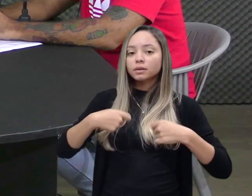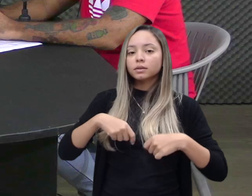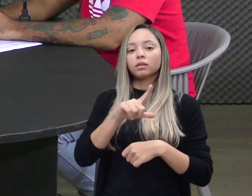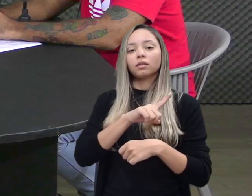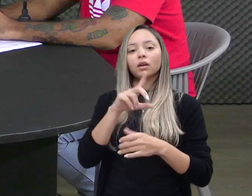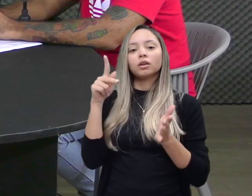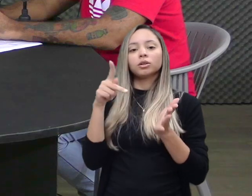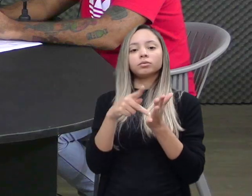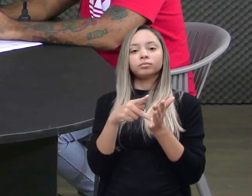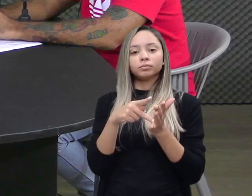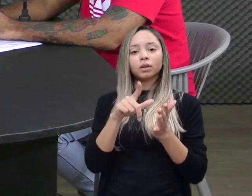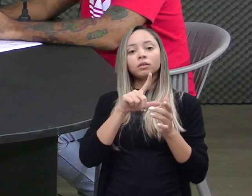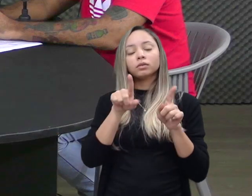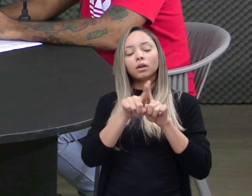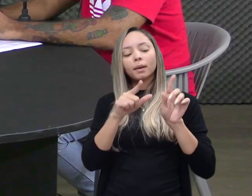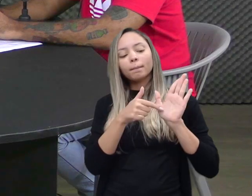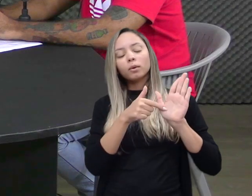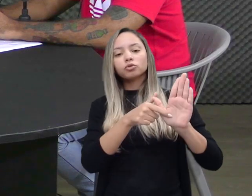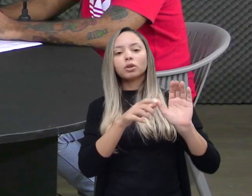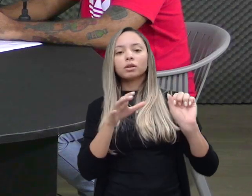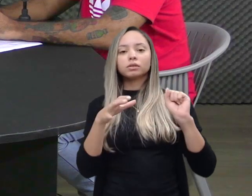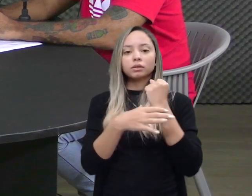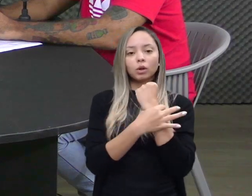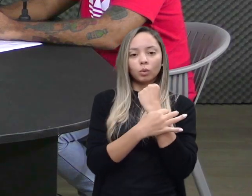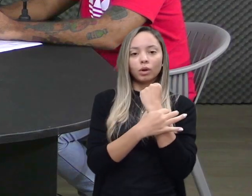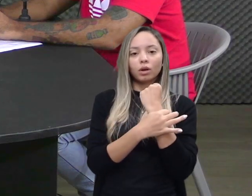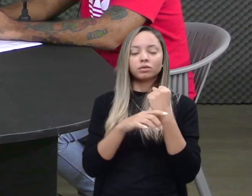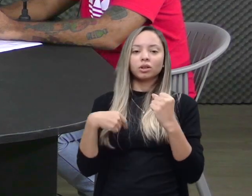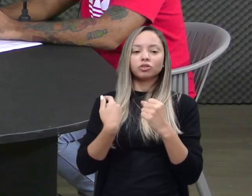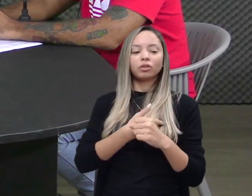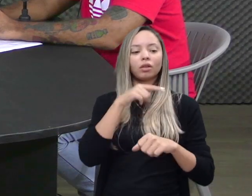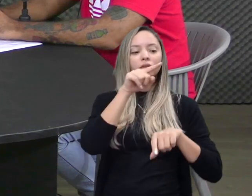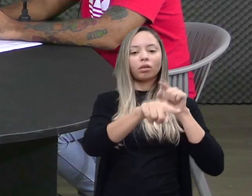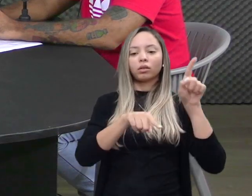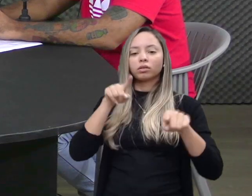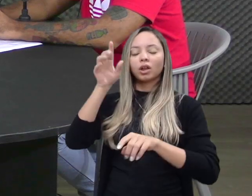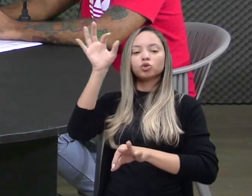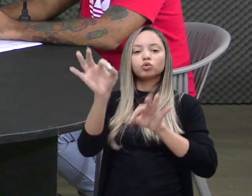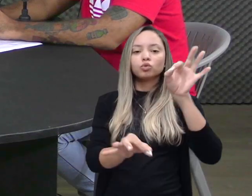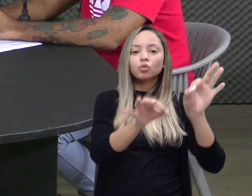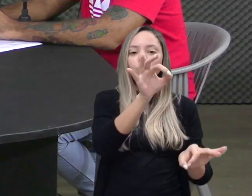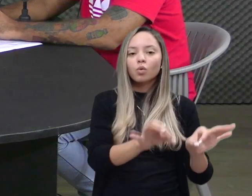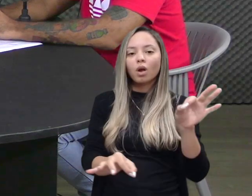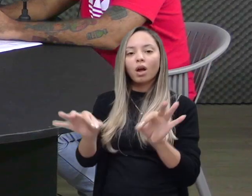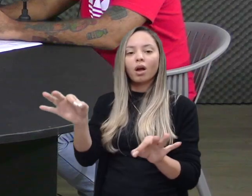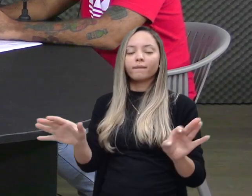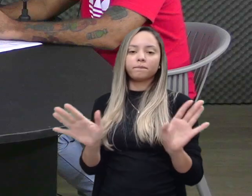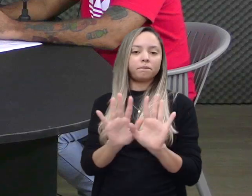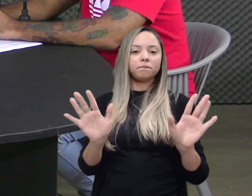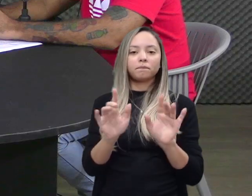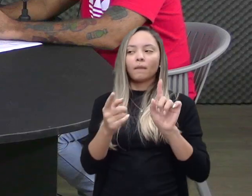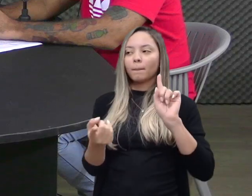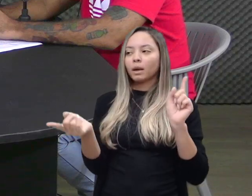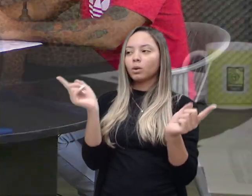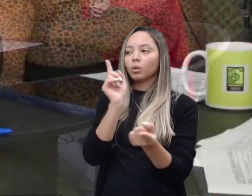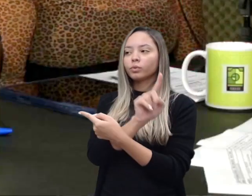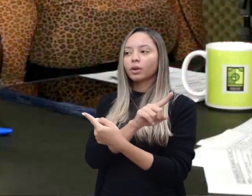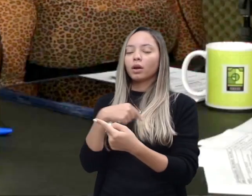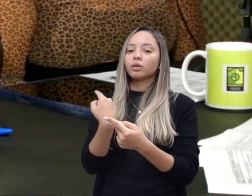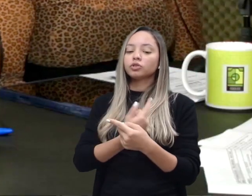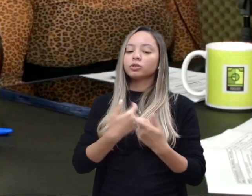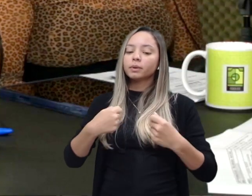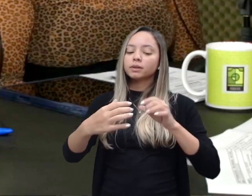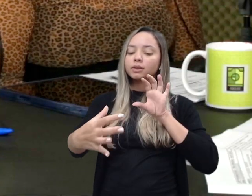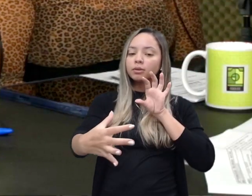e passar essa segurança, que não estamos aqui para apontar, né? Para dizer o que é que não está funcionando, pelo contrário, né? Vamos juntar os